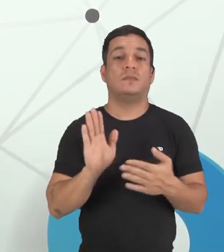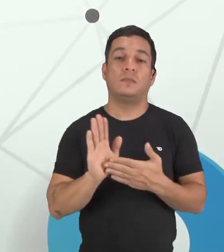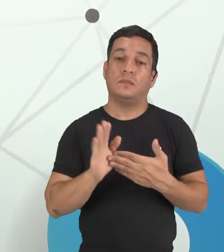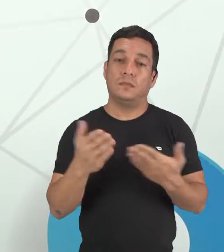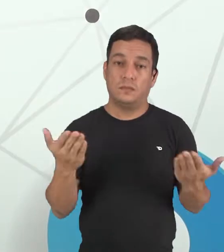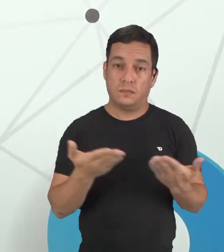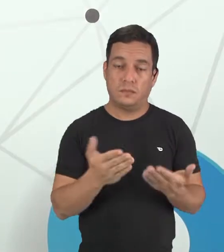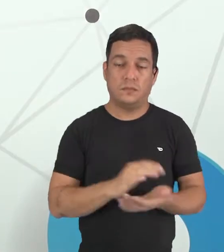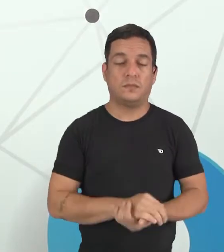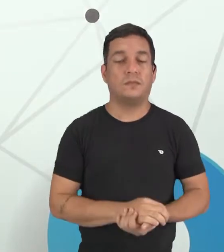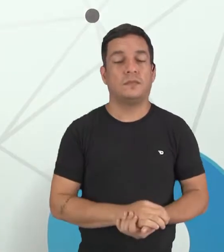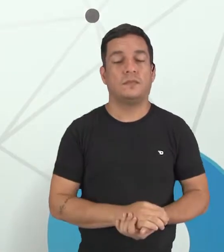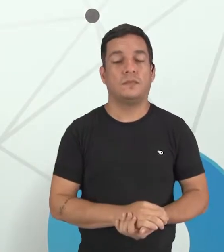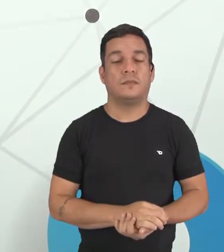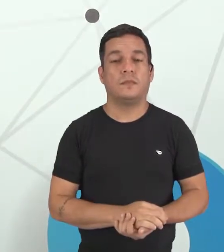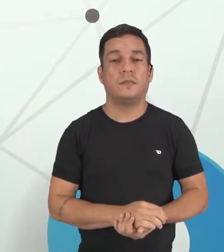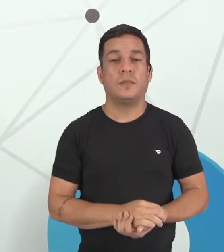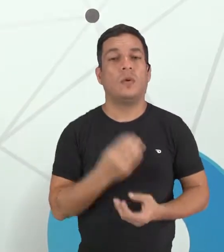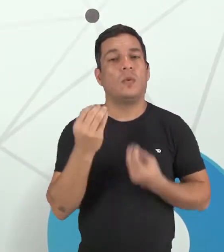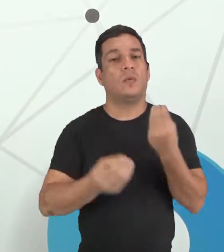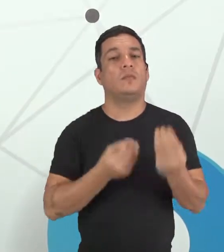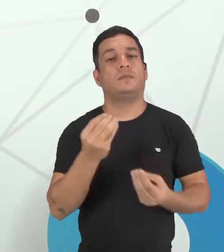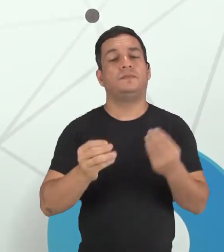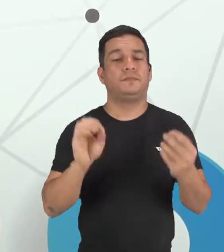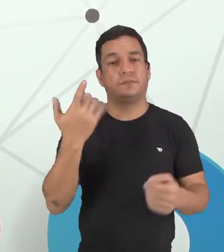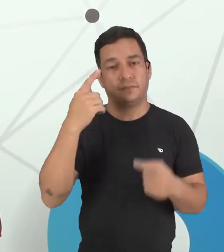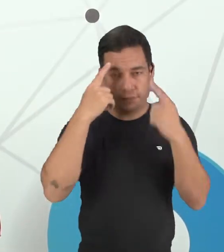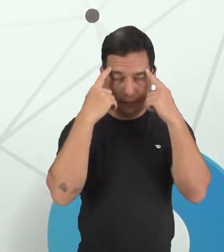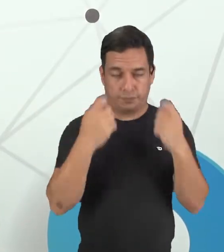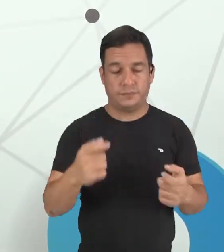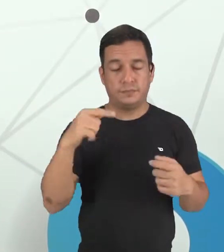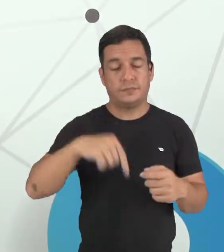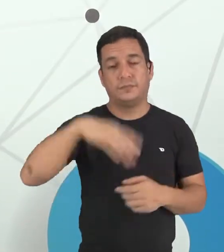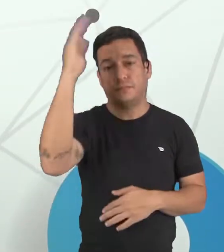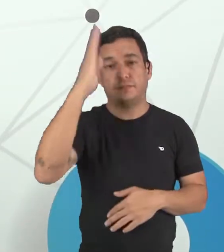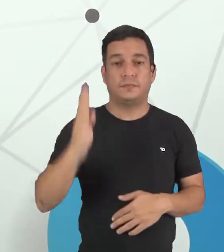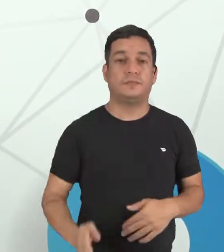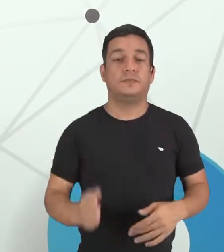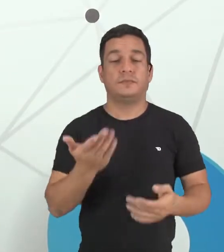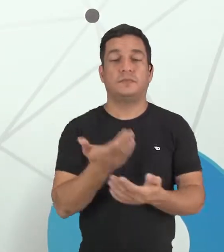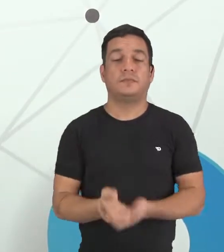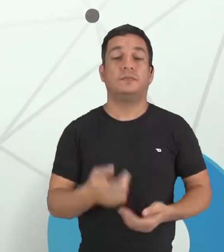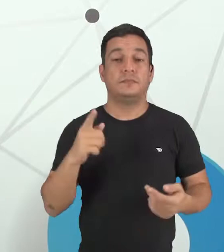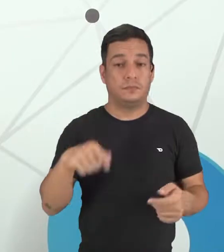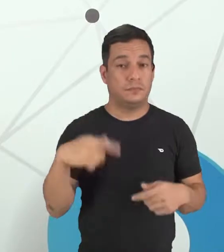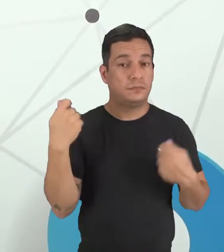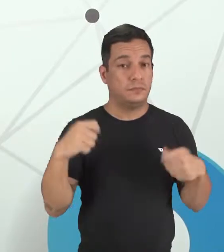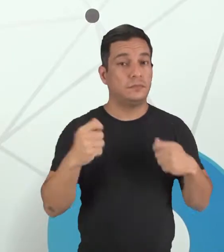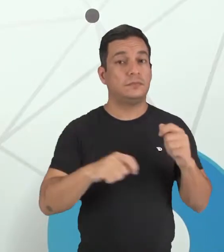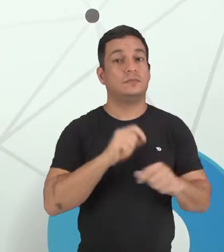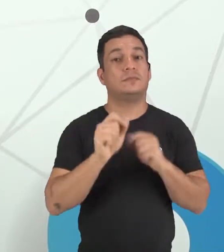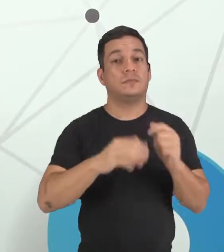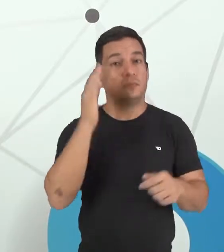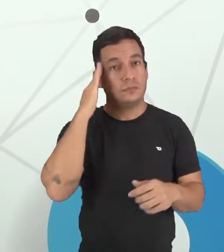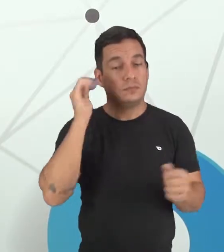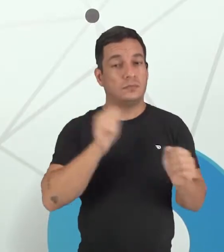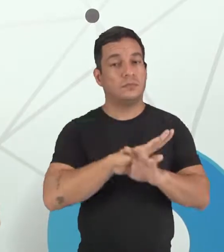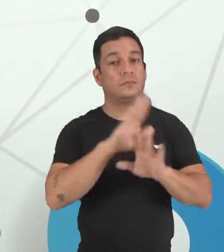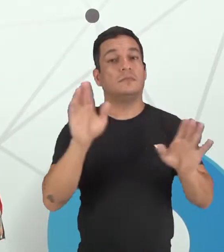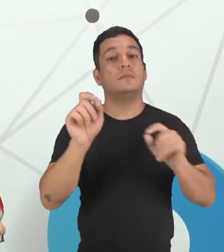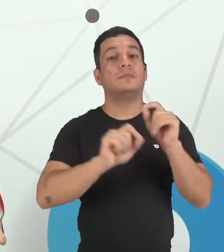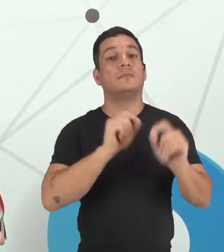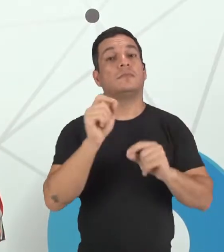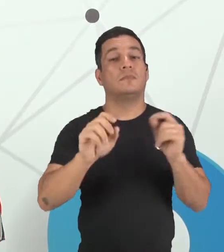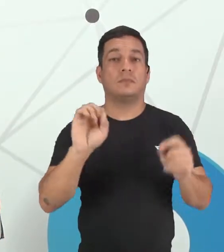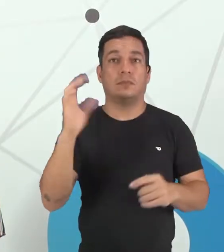neste dia. Então, como funciona a violência doméstica no Brasil? É necessário compreender como esse